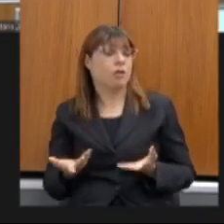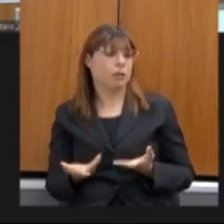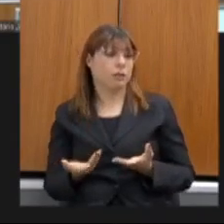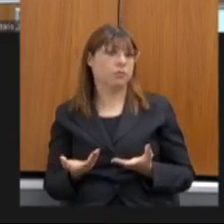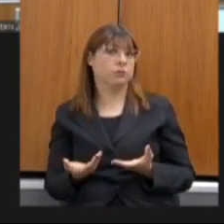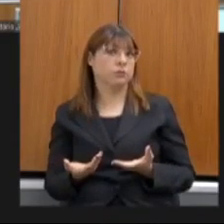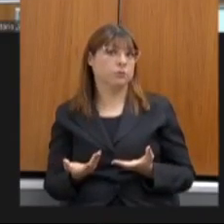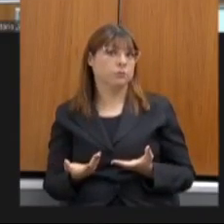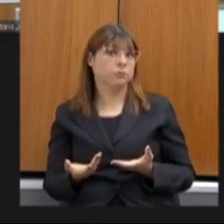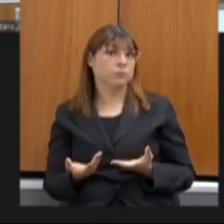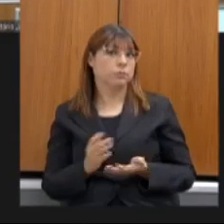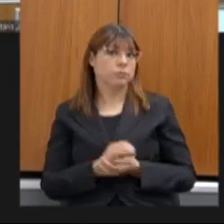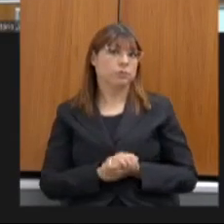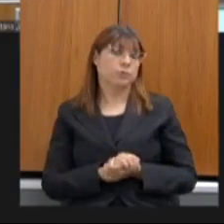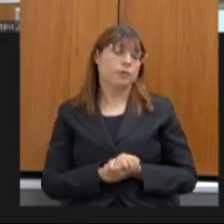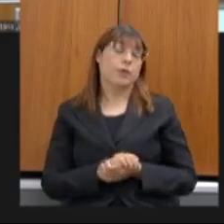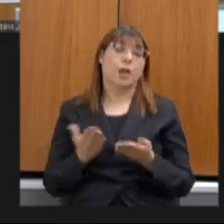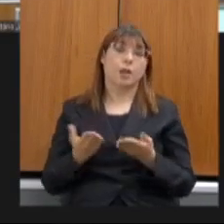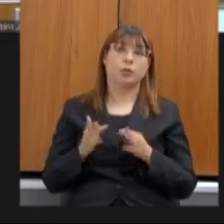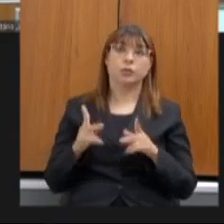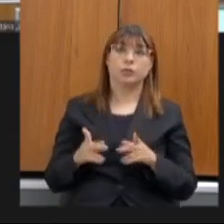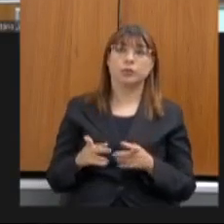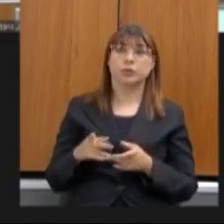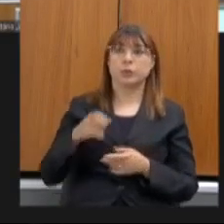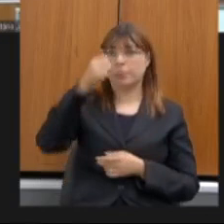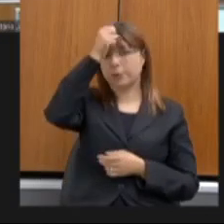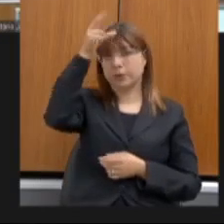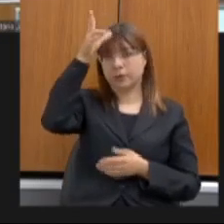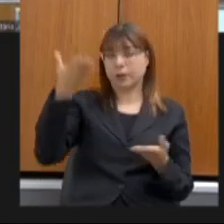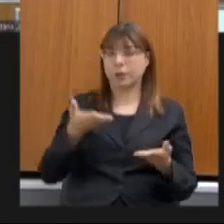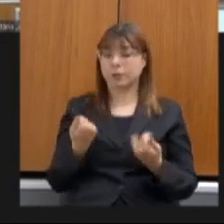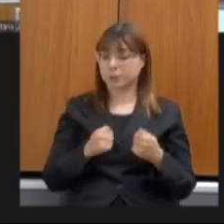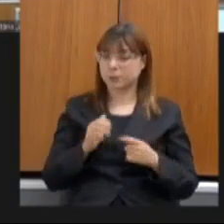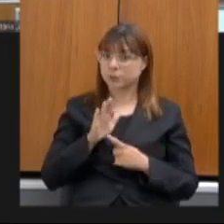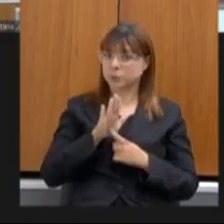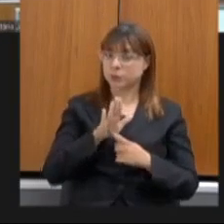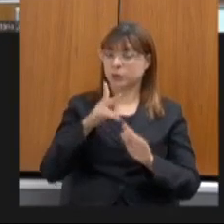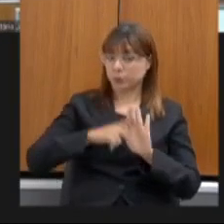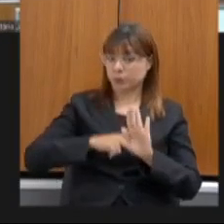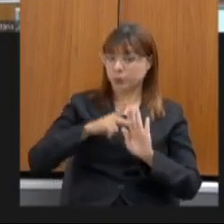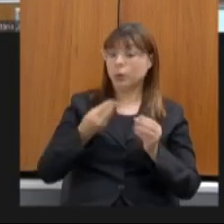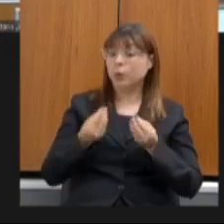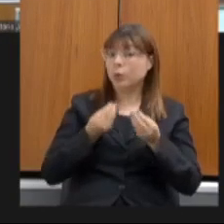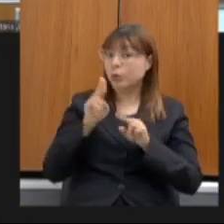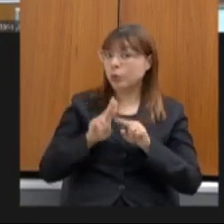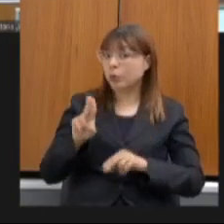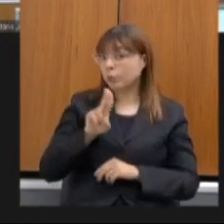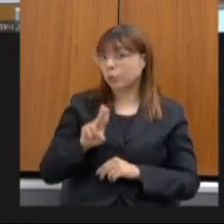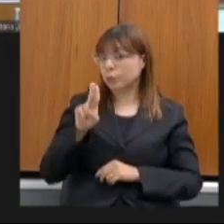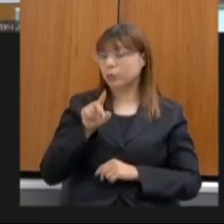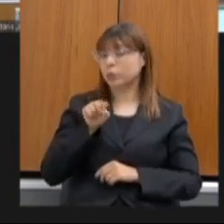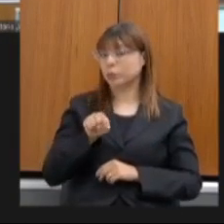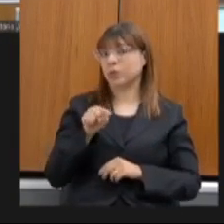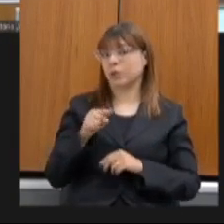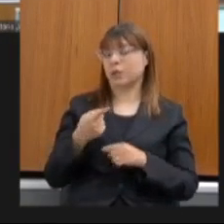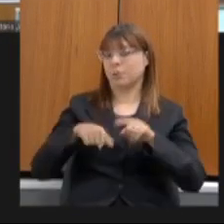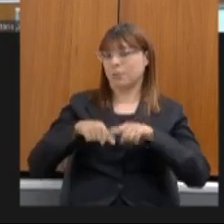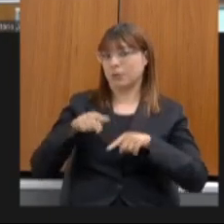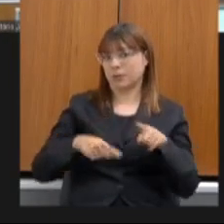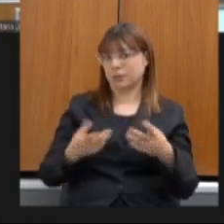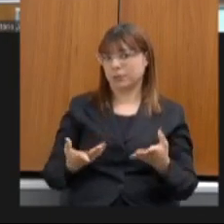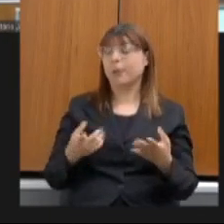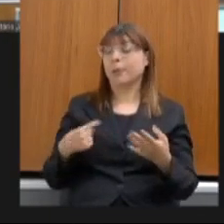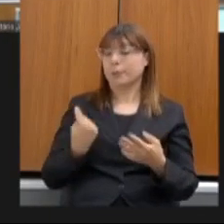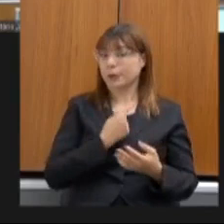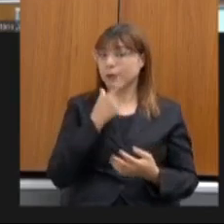não é assim que funciona hoje o prefeito Tem que apresentar um projecto de utilização daquele item para que a gente